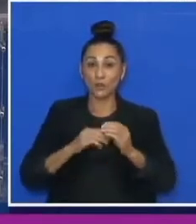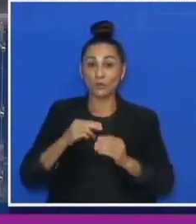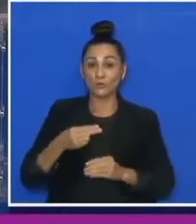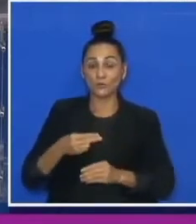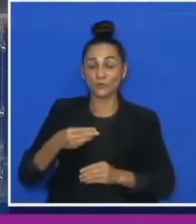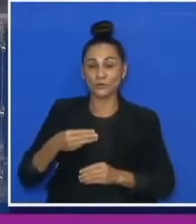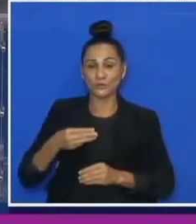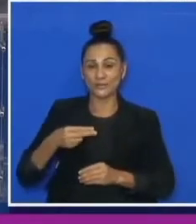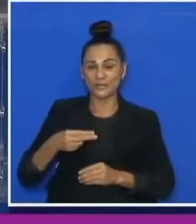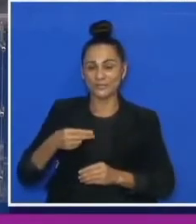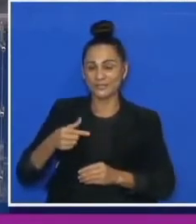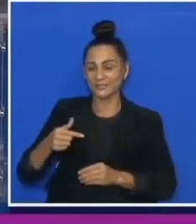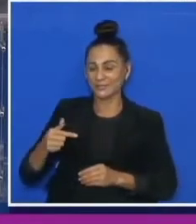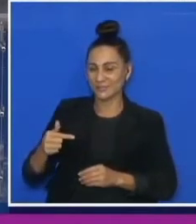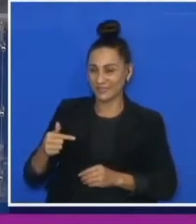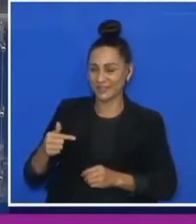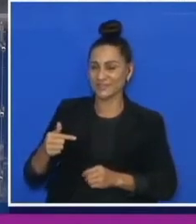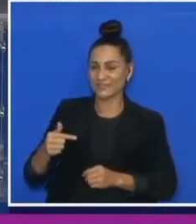concurso